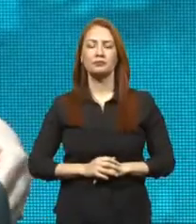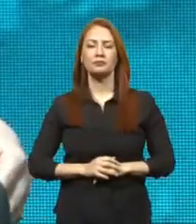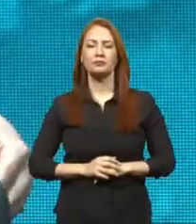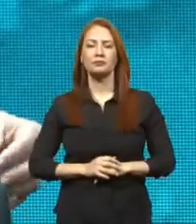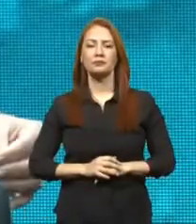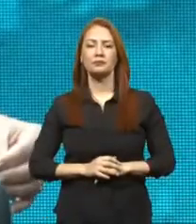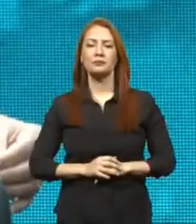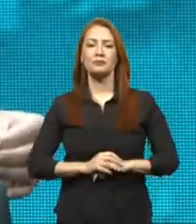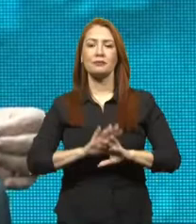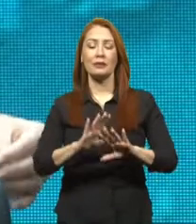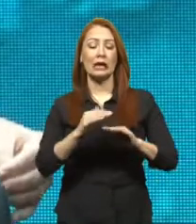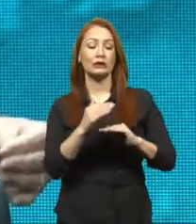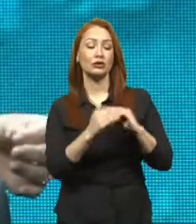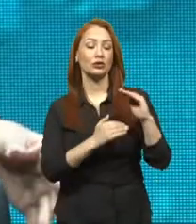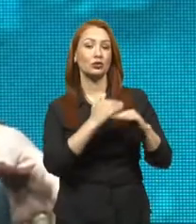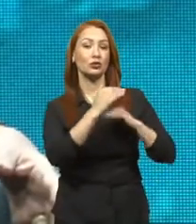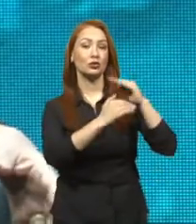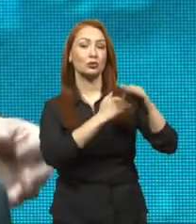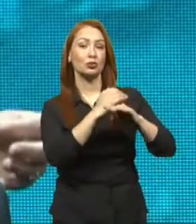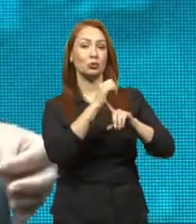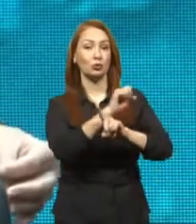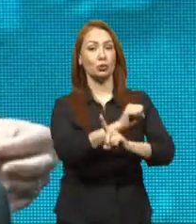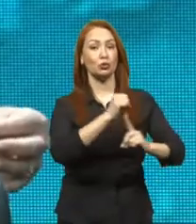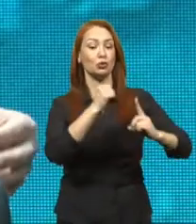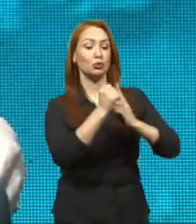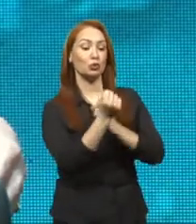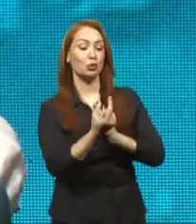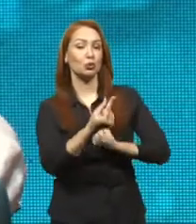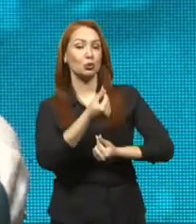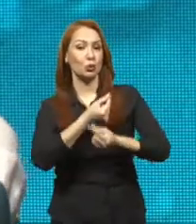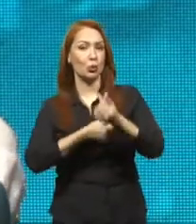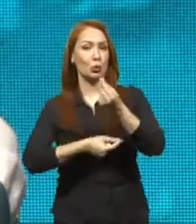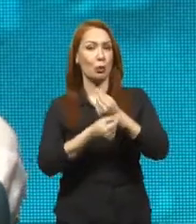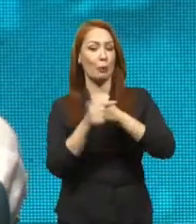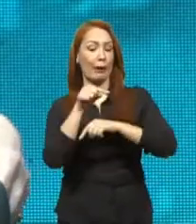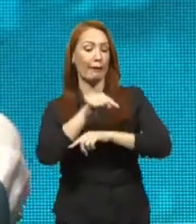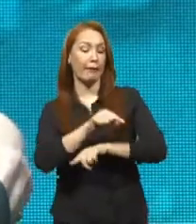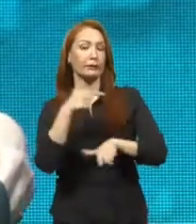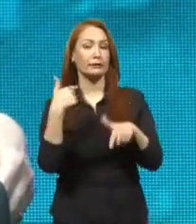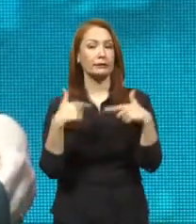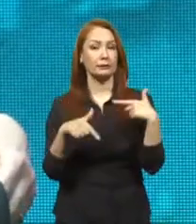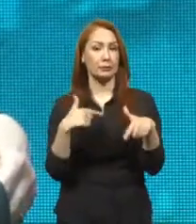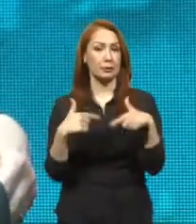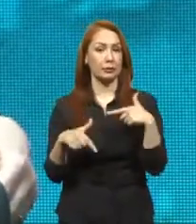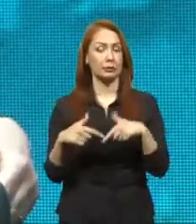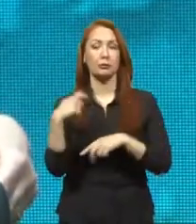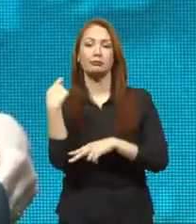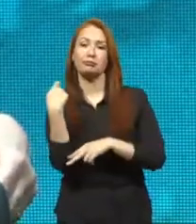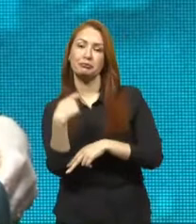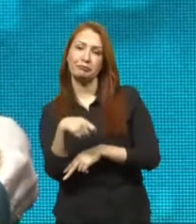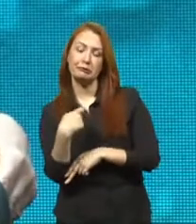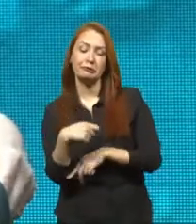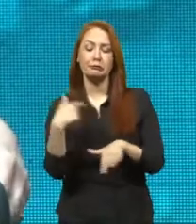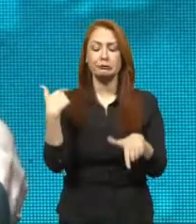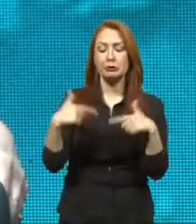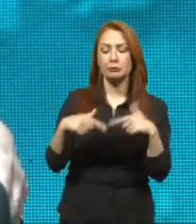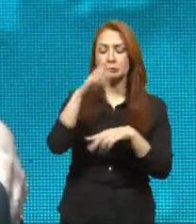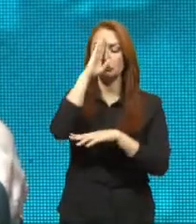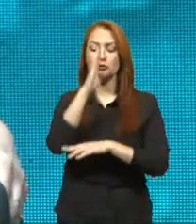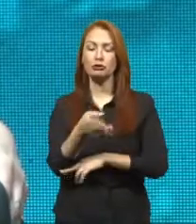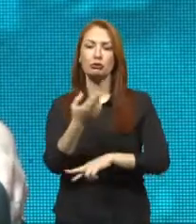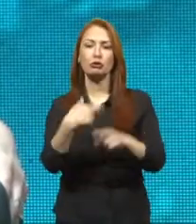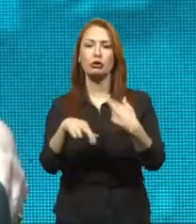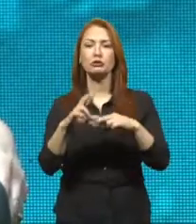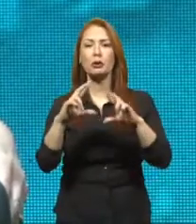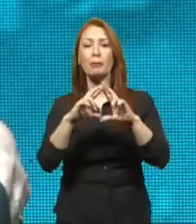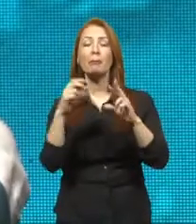e desenvolvimento socioeconômico para aqueles trabalhadores, né, que estão lá na ponta, que trabalham com reciclagem, que